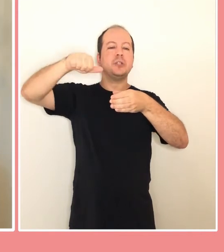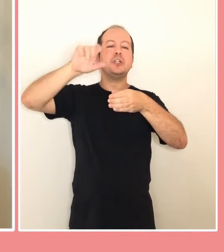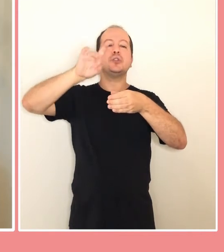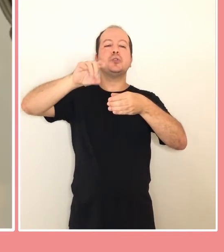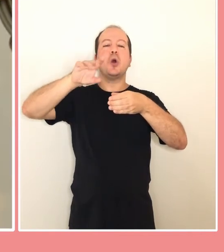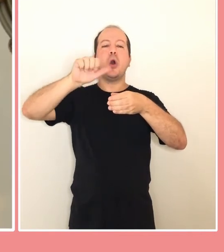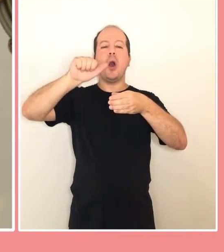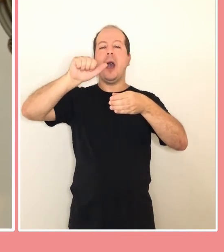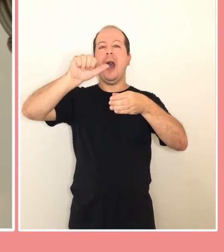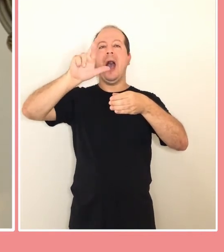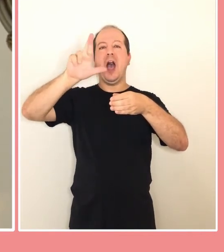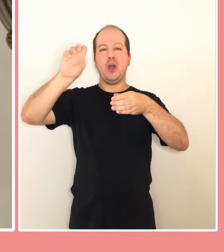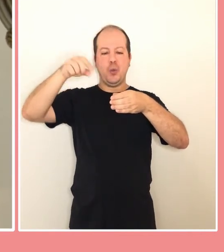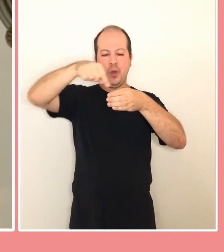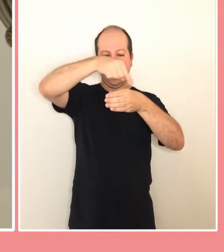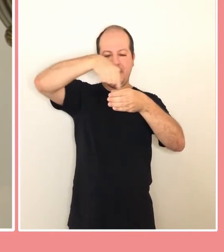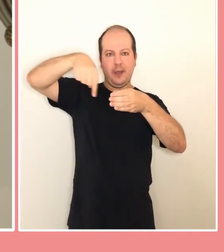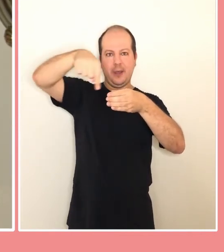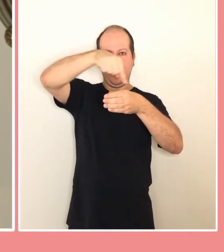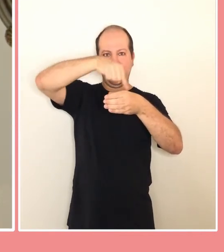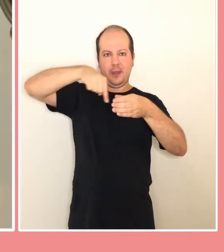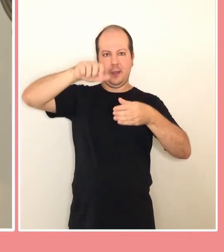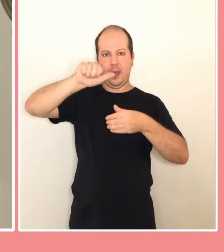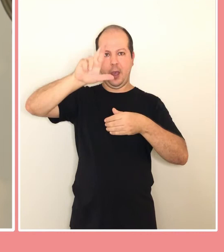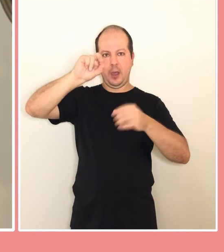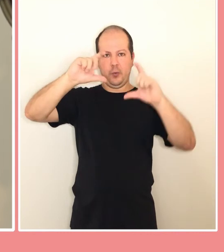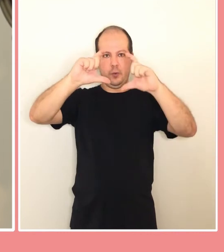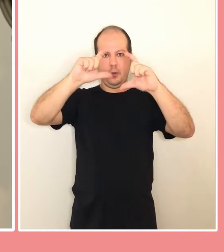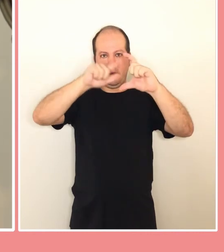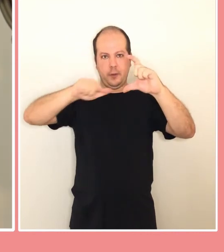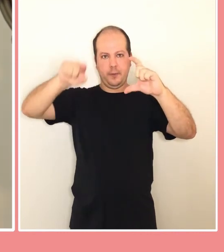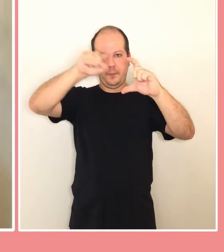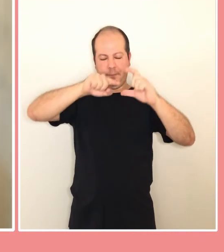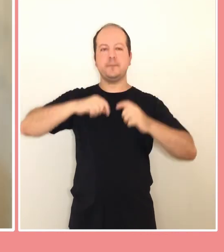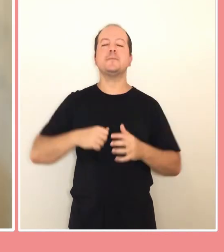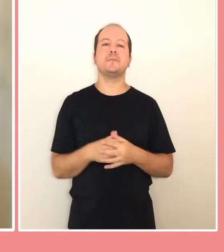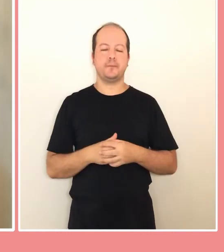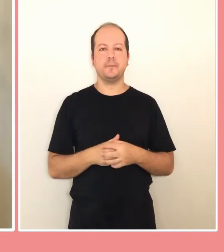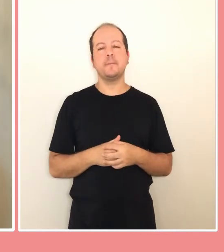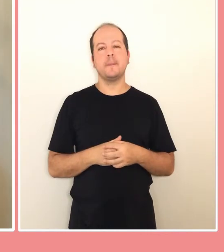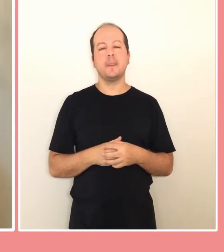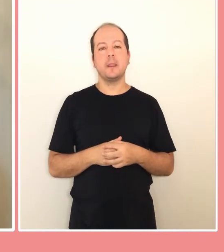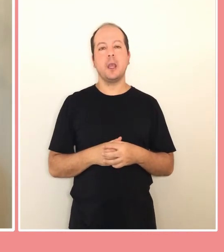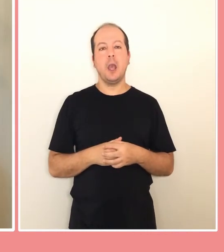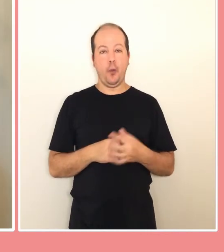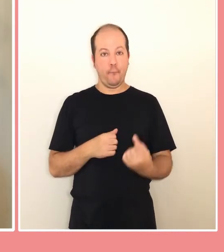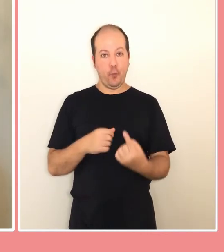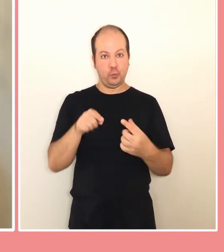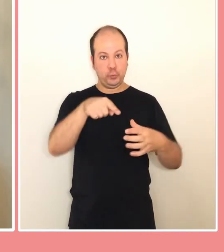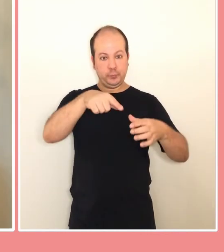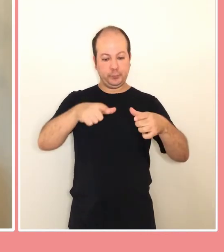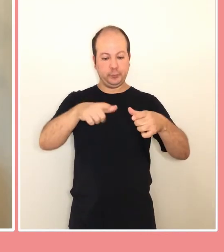somente o aro. E no fundo da lata eu vou